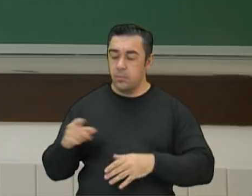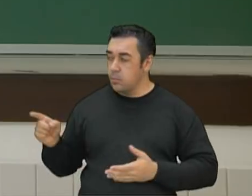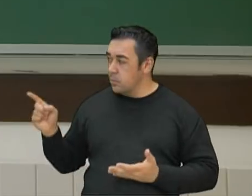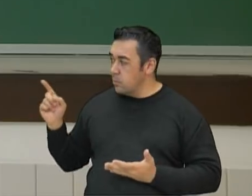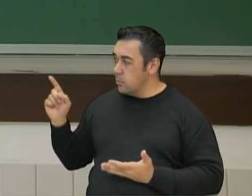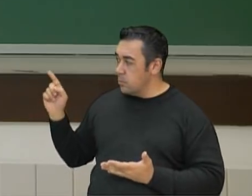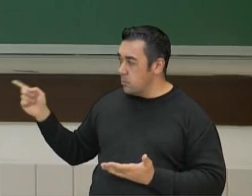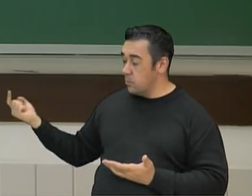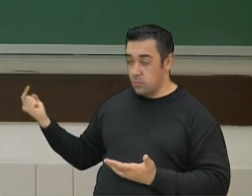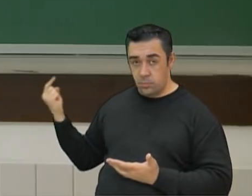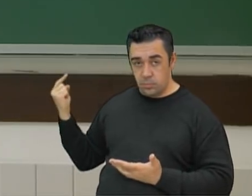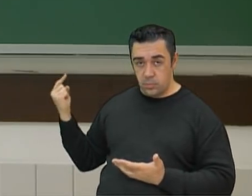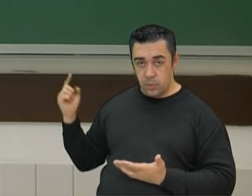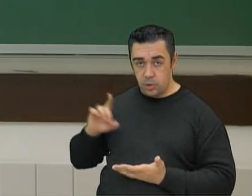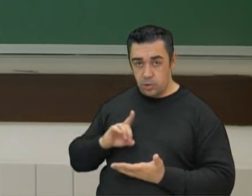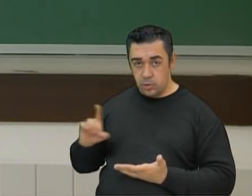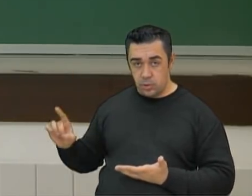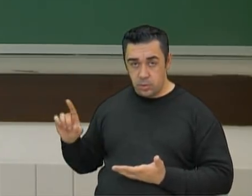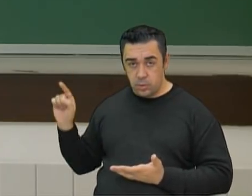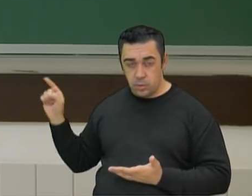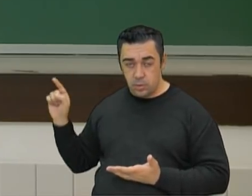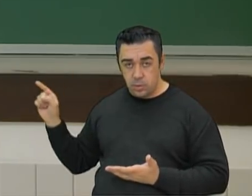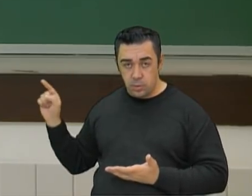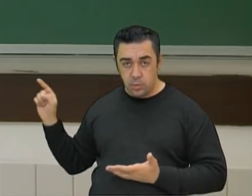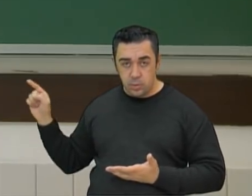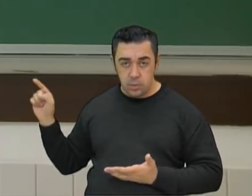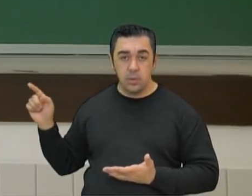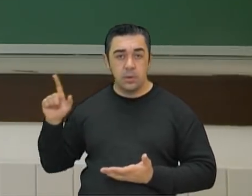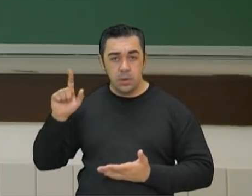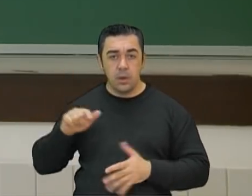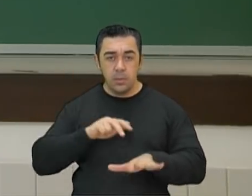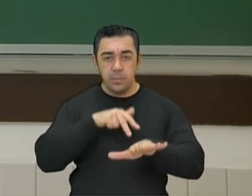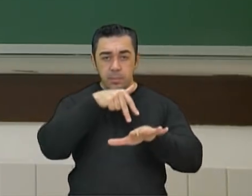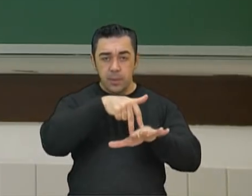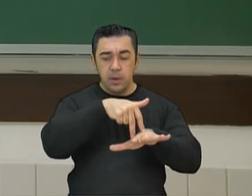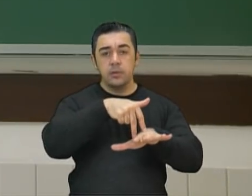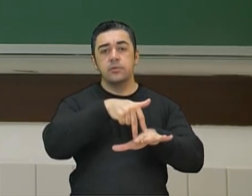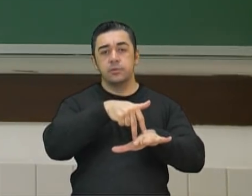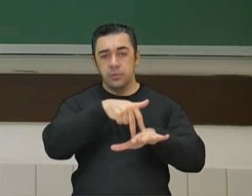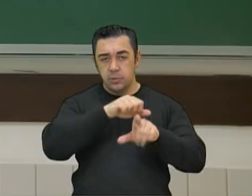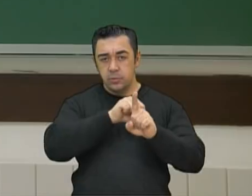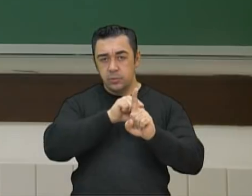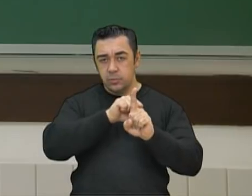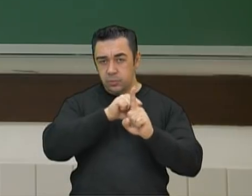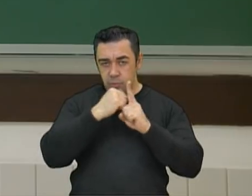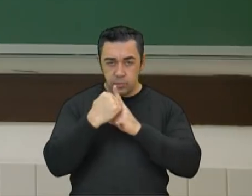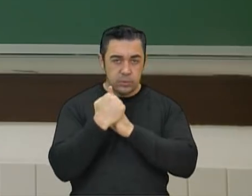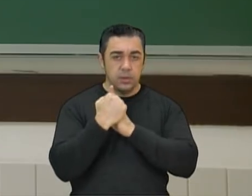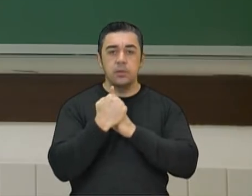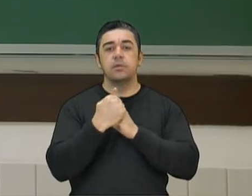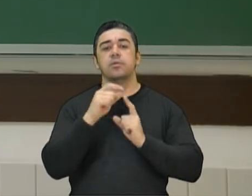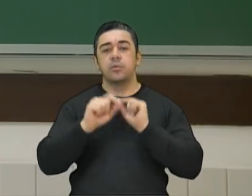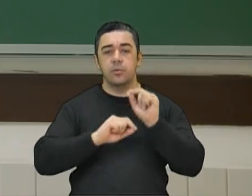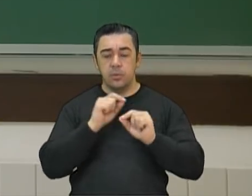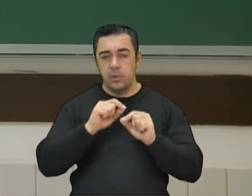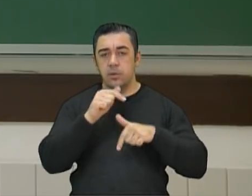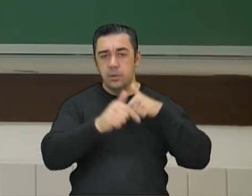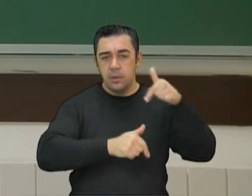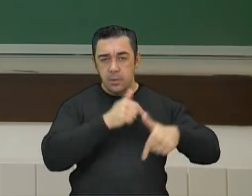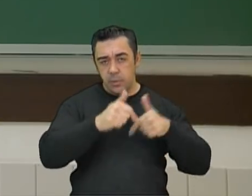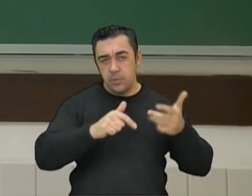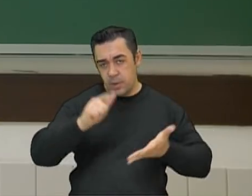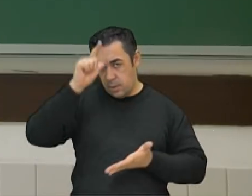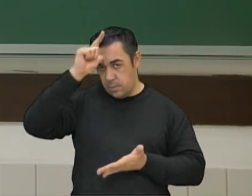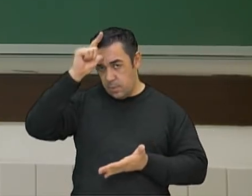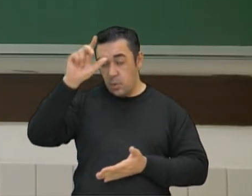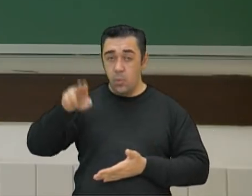do Partido Nacional Socialista dos Trabalhadores Alemães, ou Partido Nazista, de